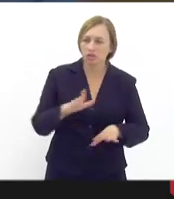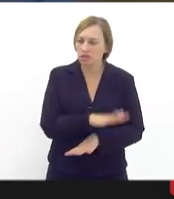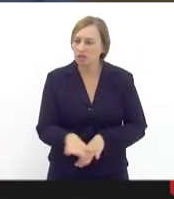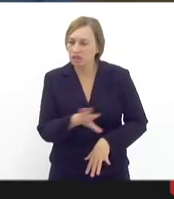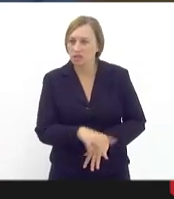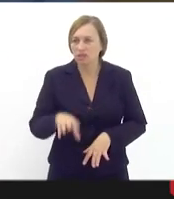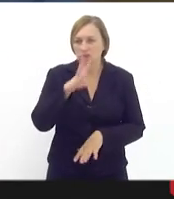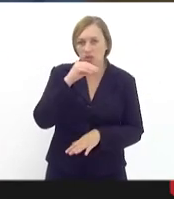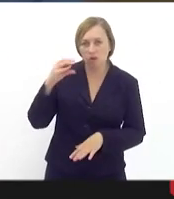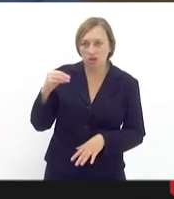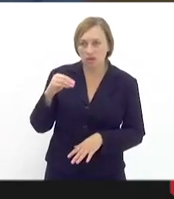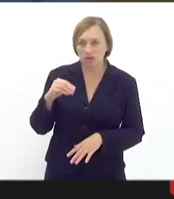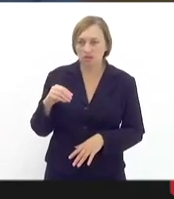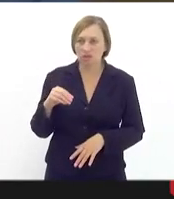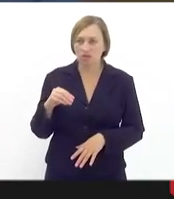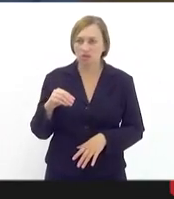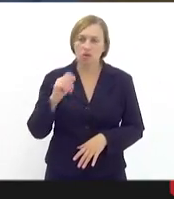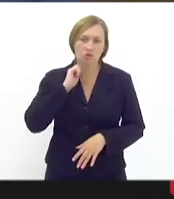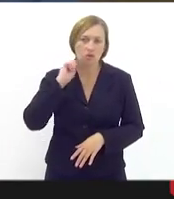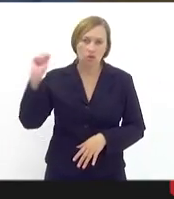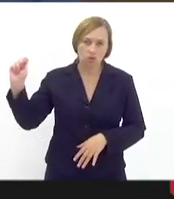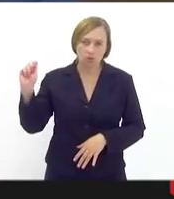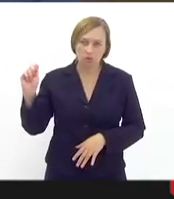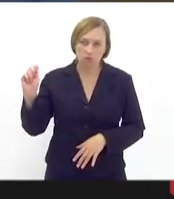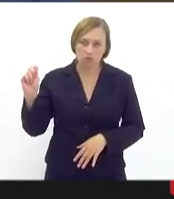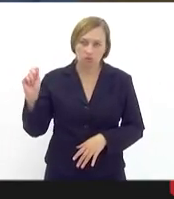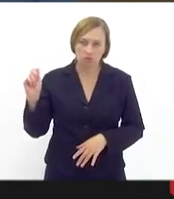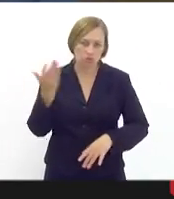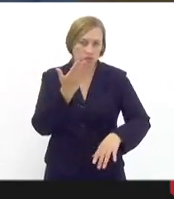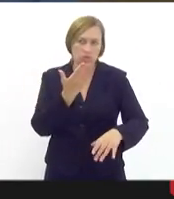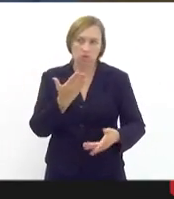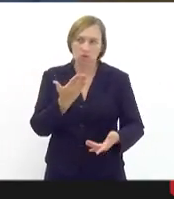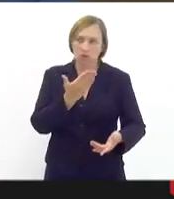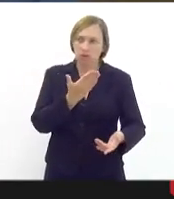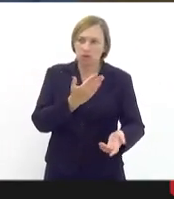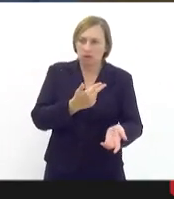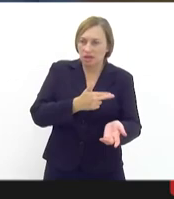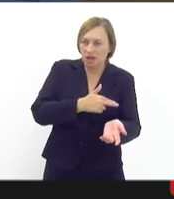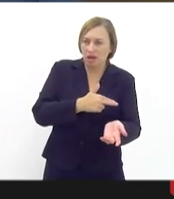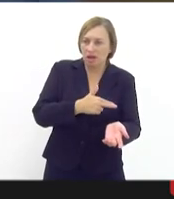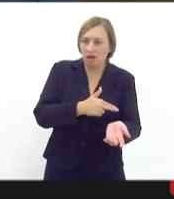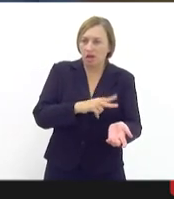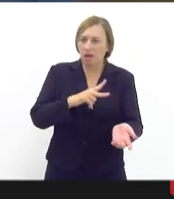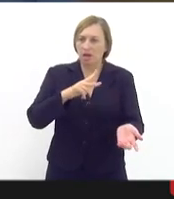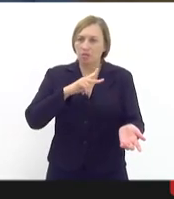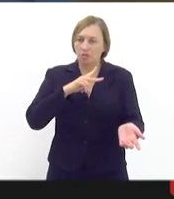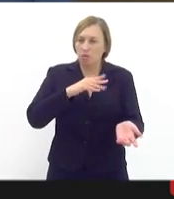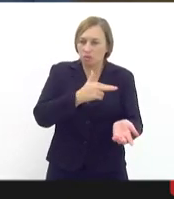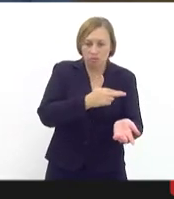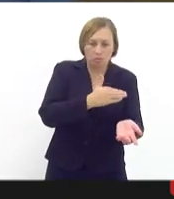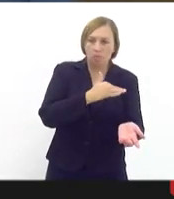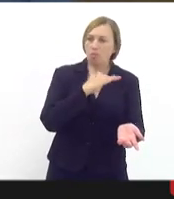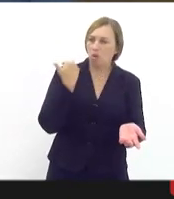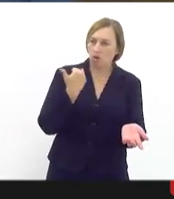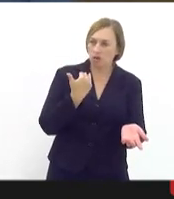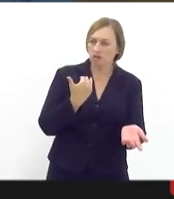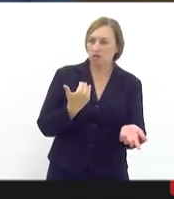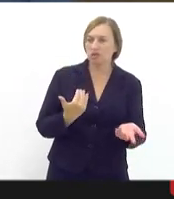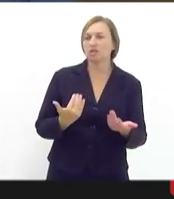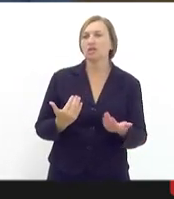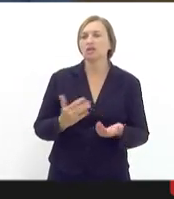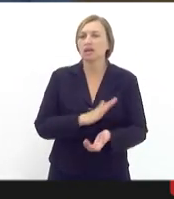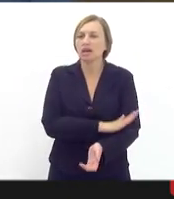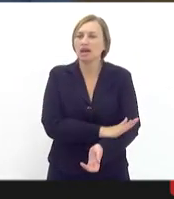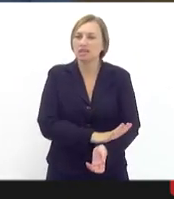adolescente, induzimento ao suicídio e à automutilação, violência contra a mulher, racismo, ataques ao Estado